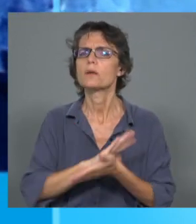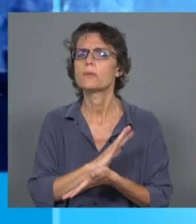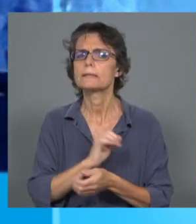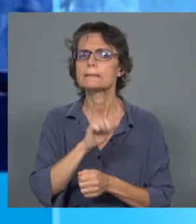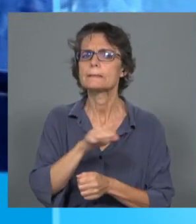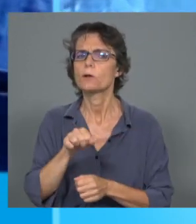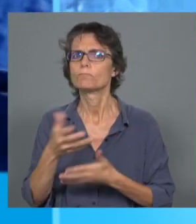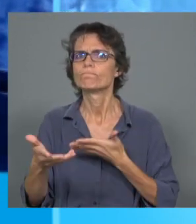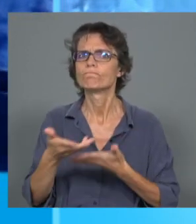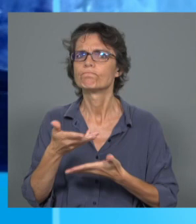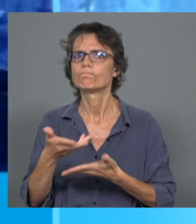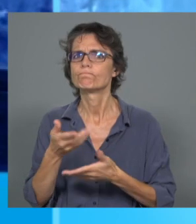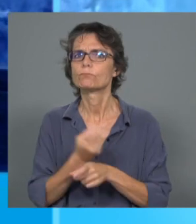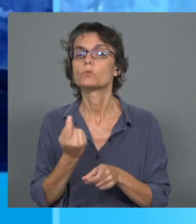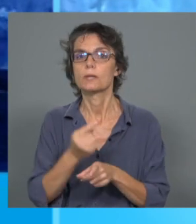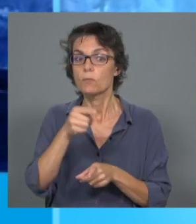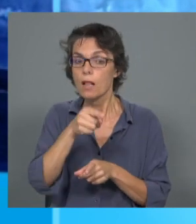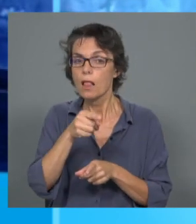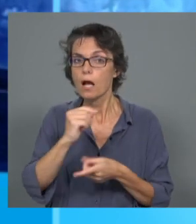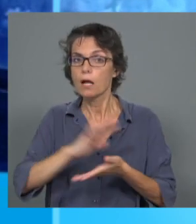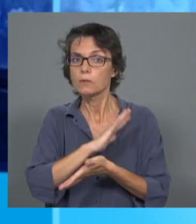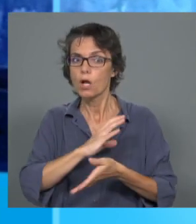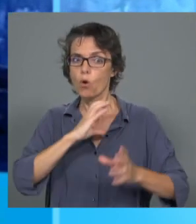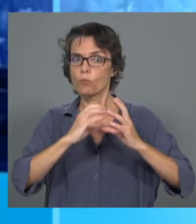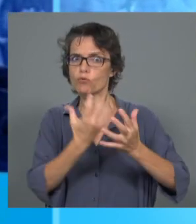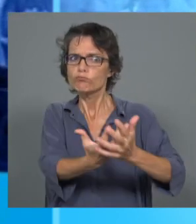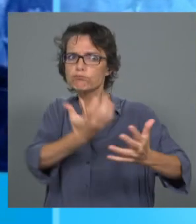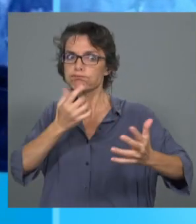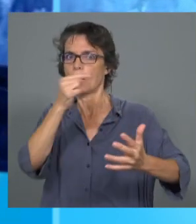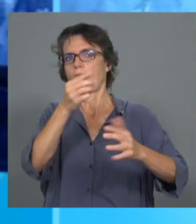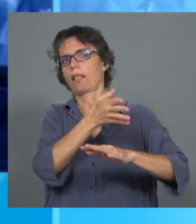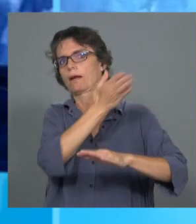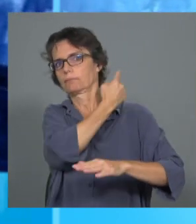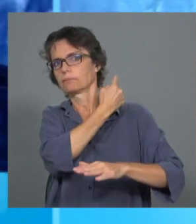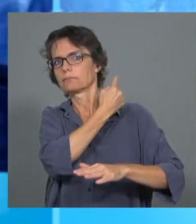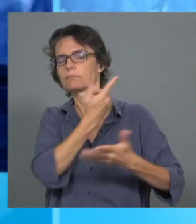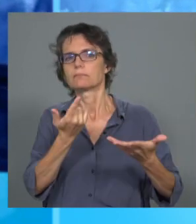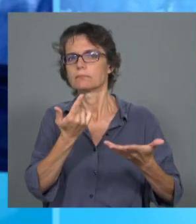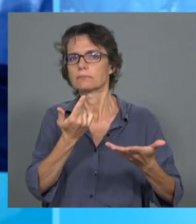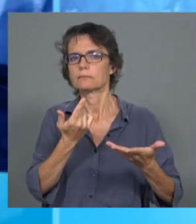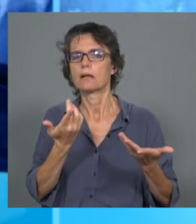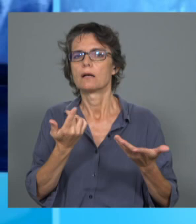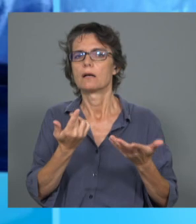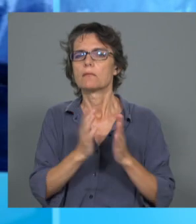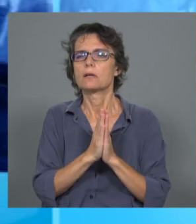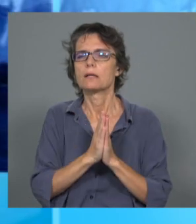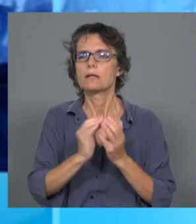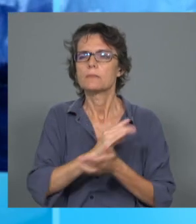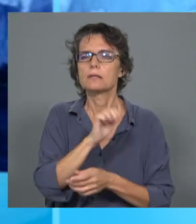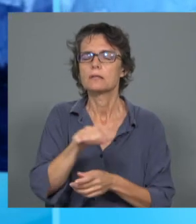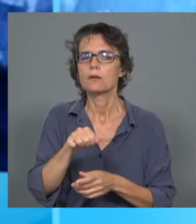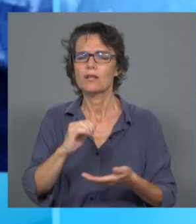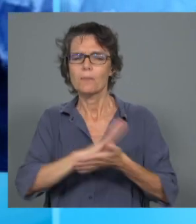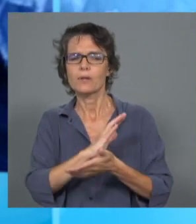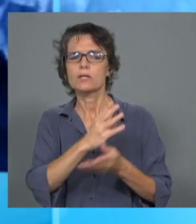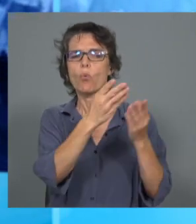imprensa? Porque a imprensa era o grande meio de comunicação naquele momento. Devia fazer imprensa ou não? E depois havia a imprensa boa e a imprensa